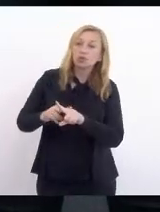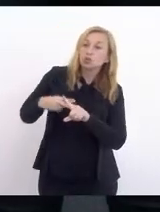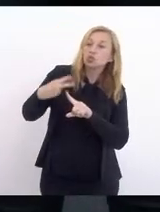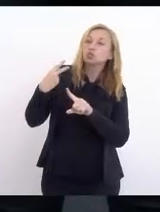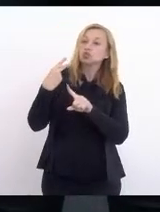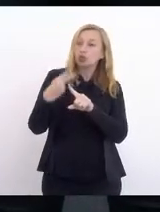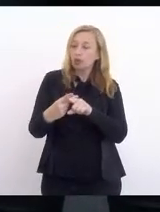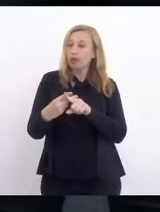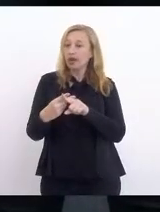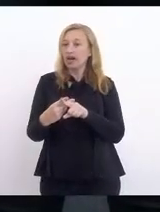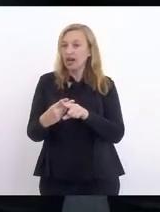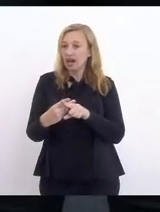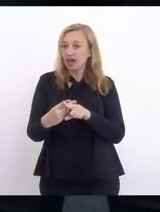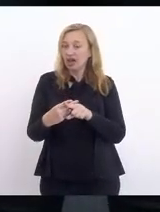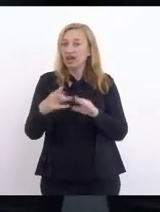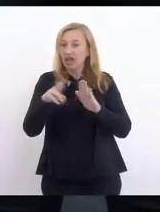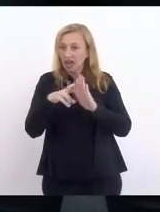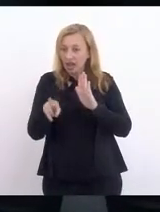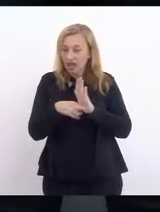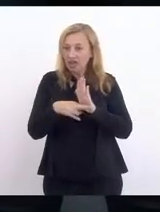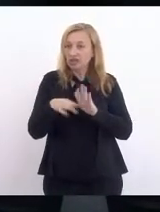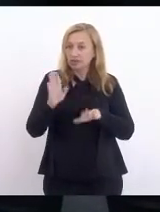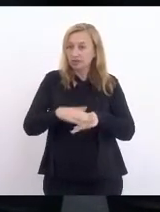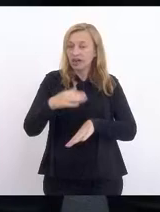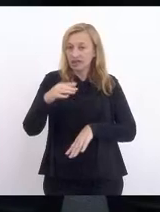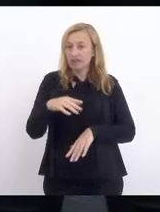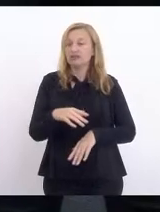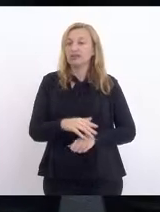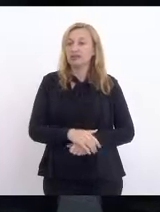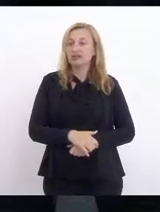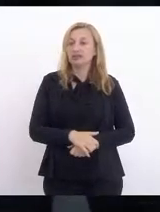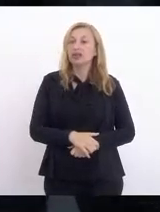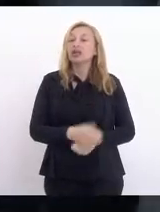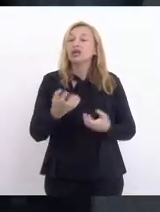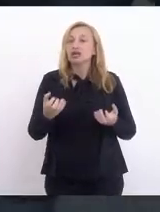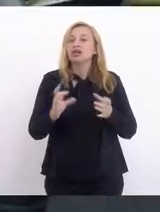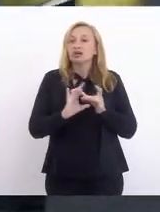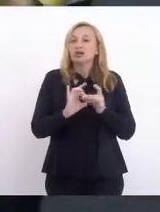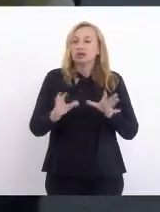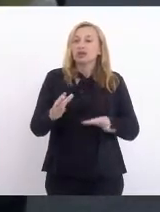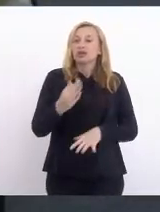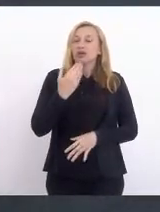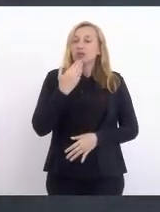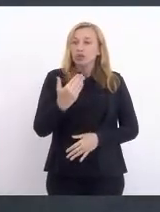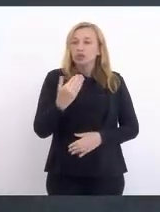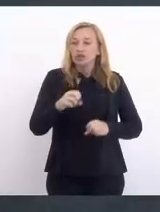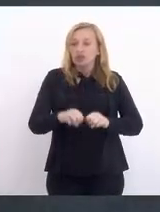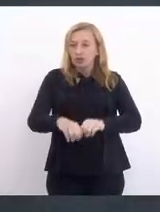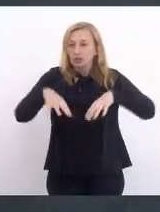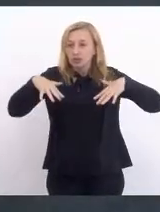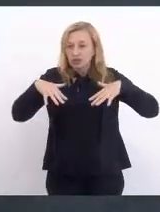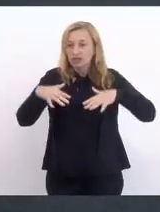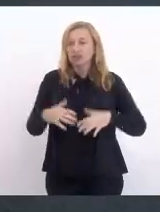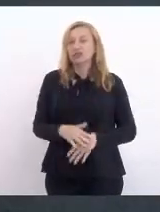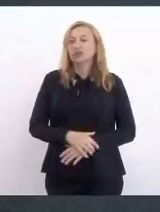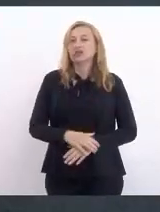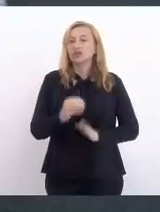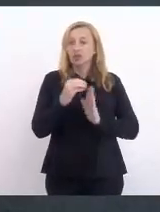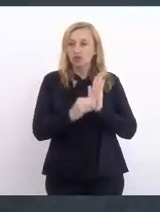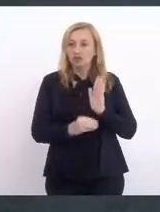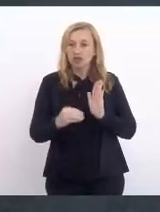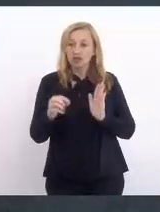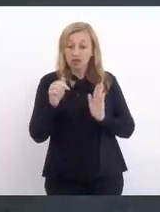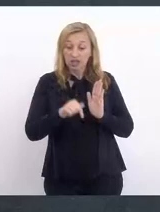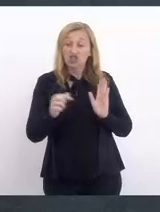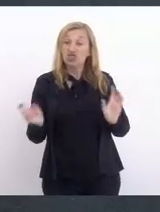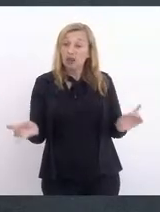e medir das mais drásticas então que ele a pessoa autorizasse ou pedir sua autorização plenário tô com os ofícios